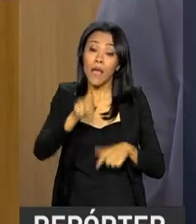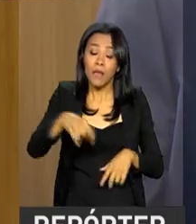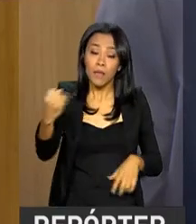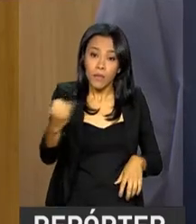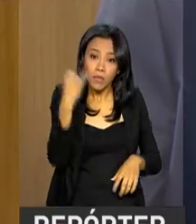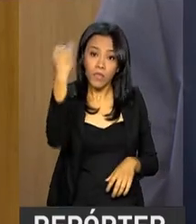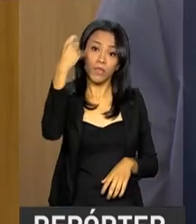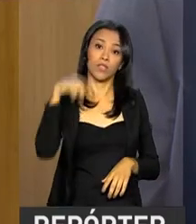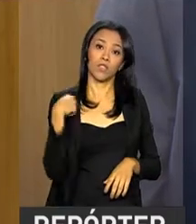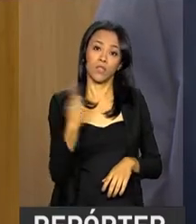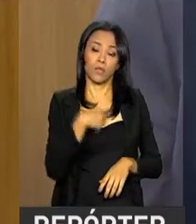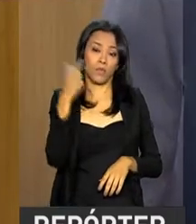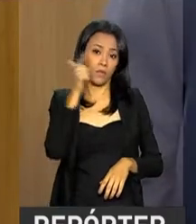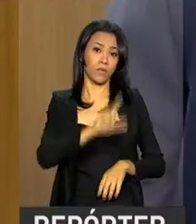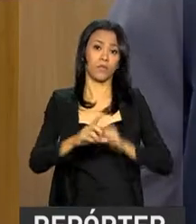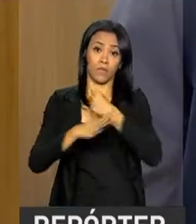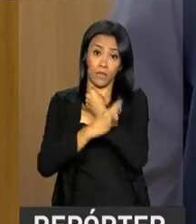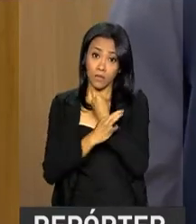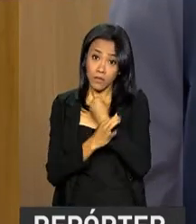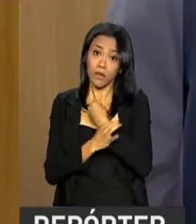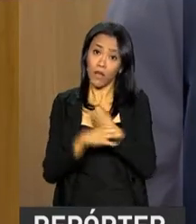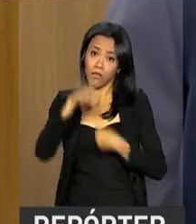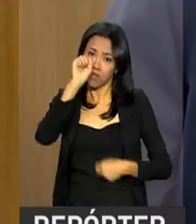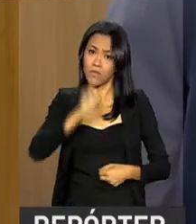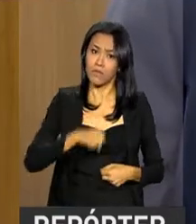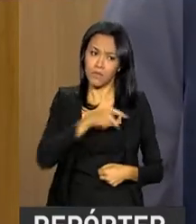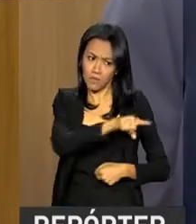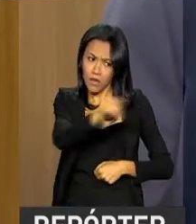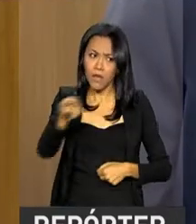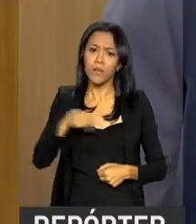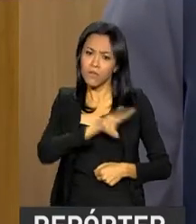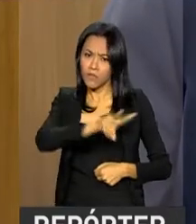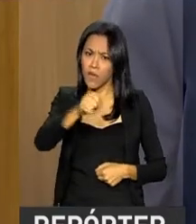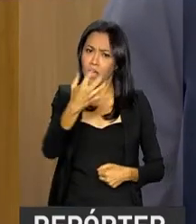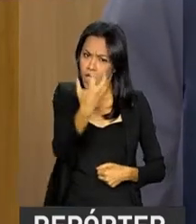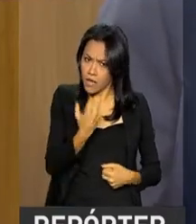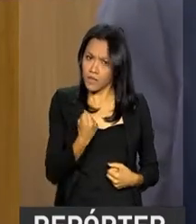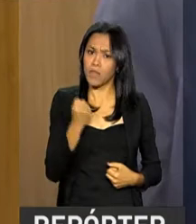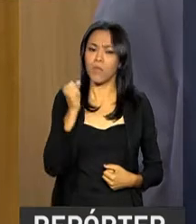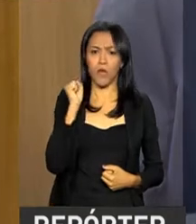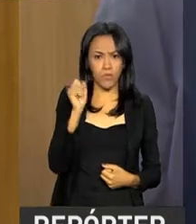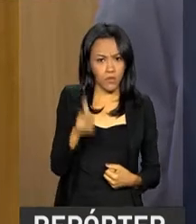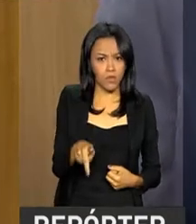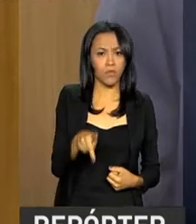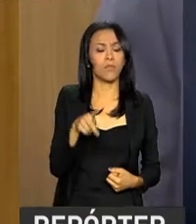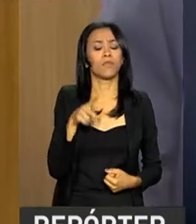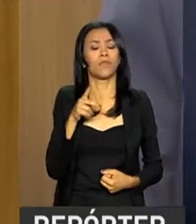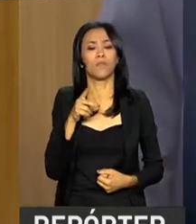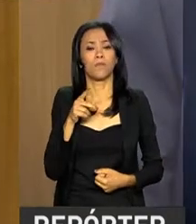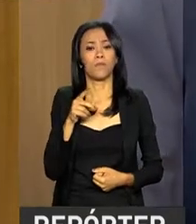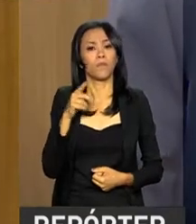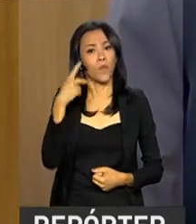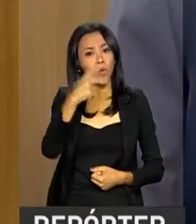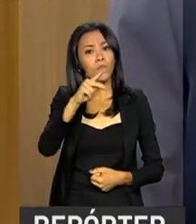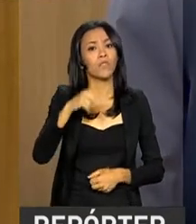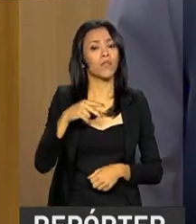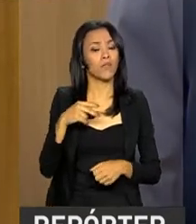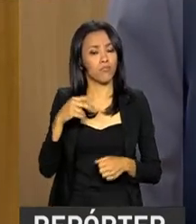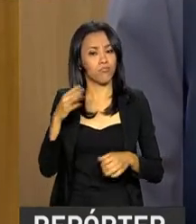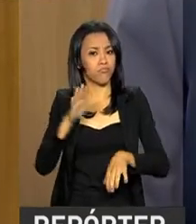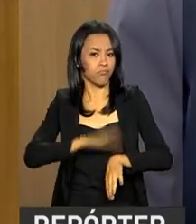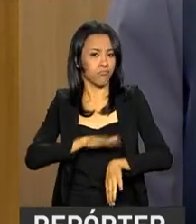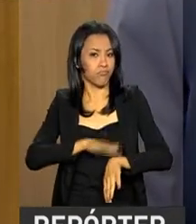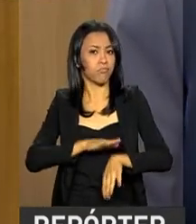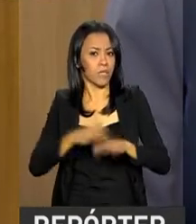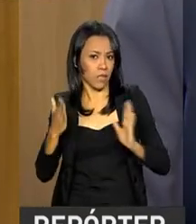nós possamos garantir a todos os brasileiros que eles vão sim receber a sua aposentadoria de acordo com o seu merecimento